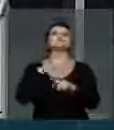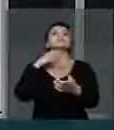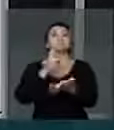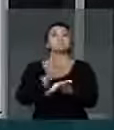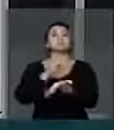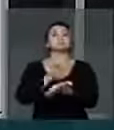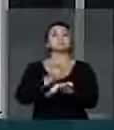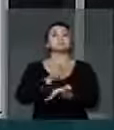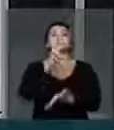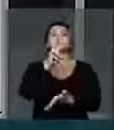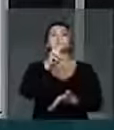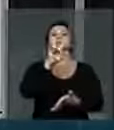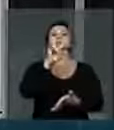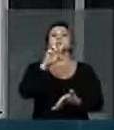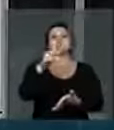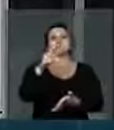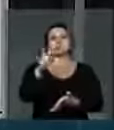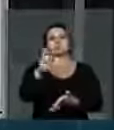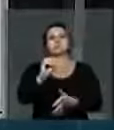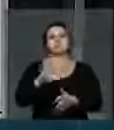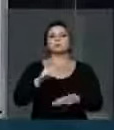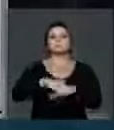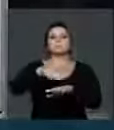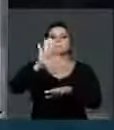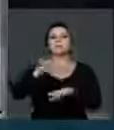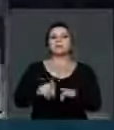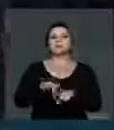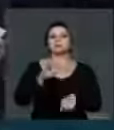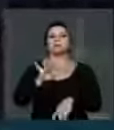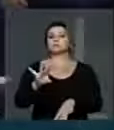dois impostos passaram a representar apenas